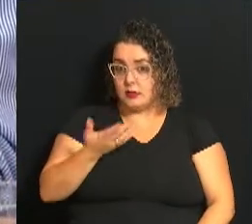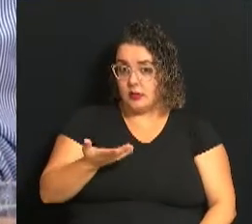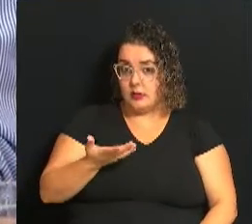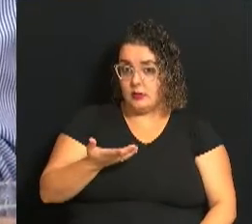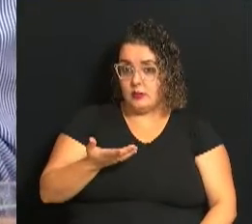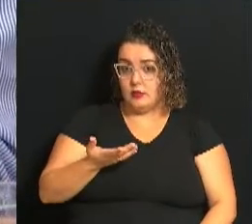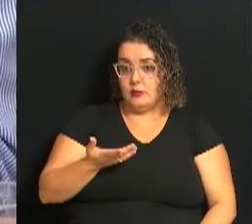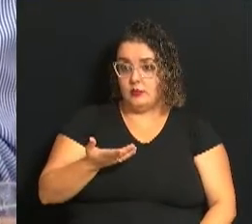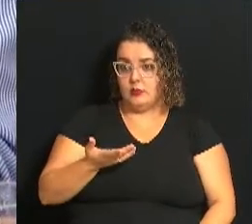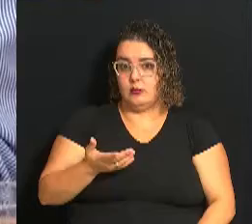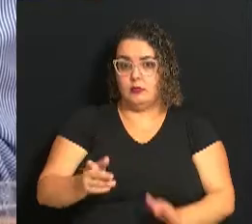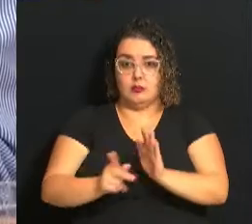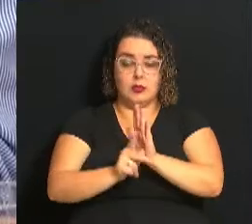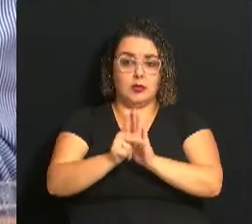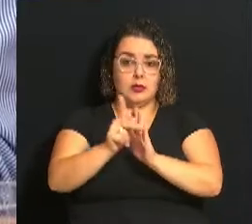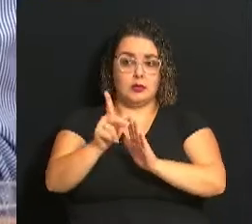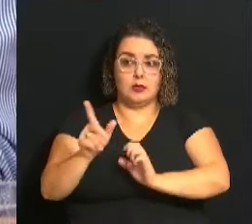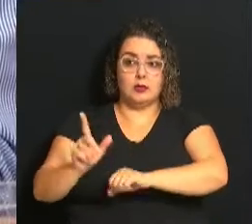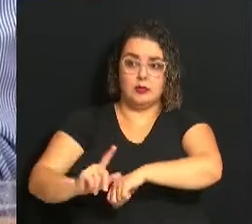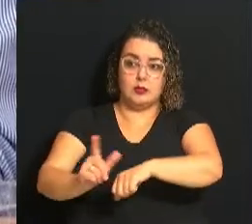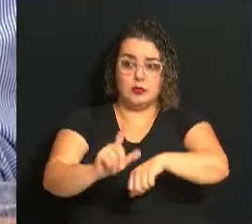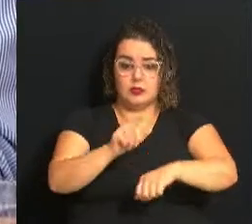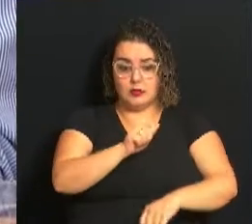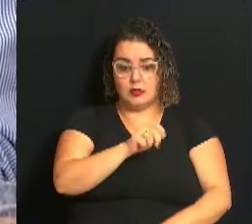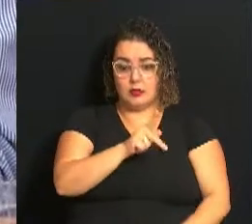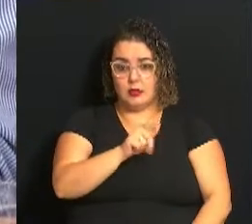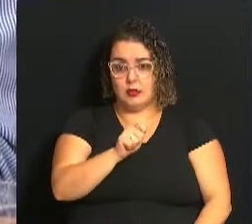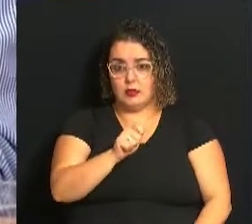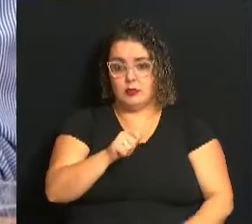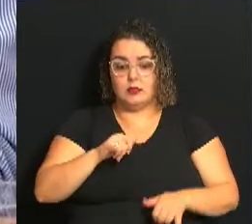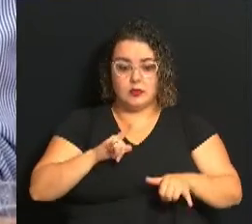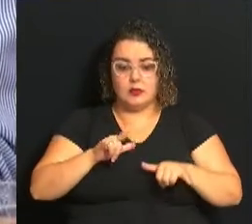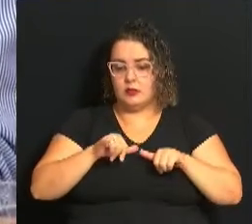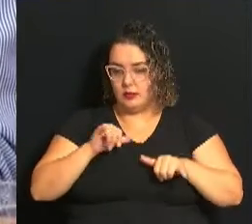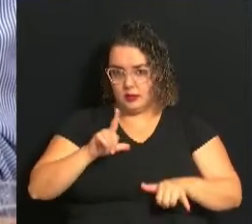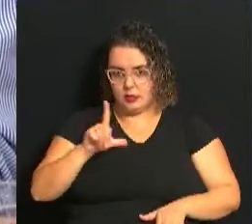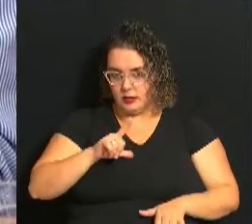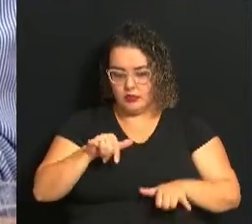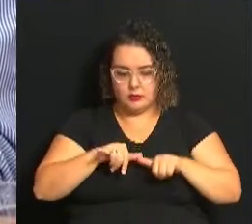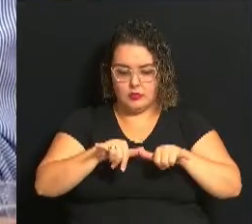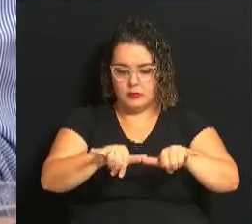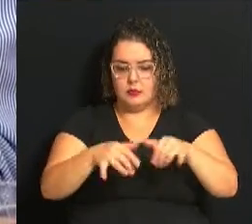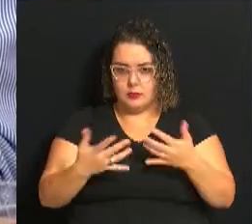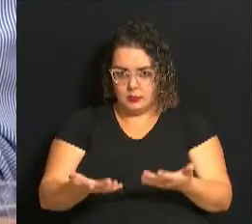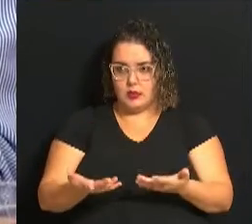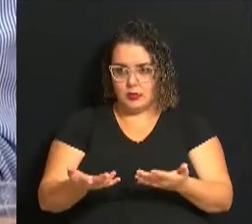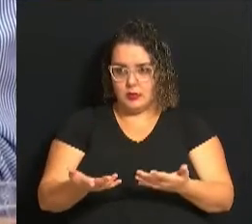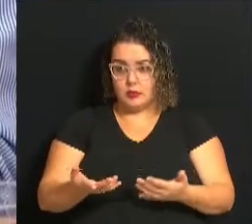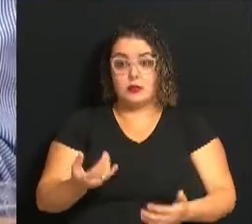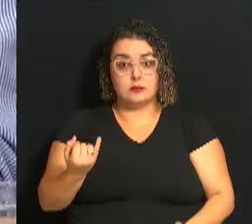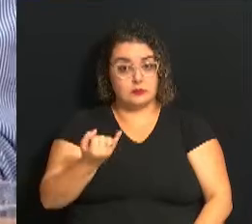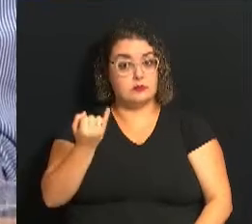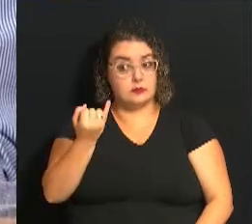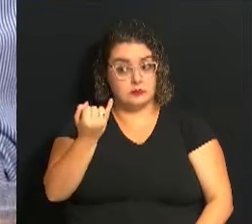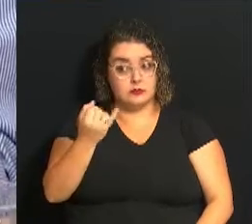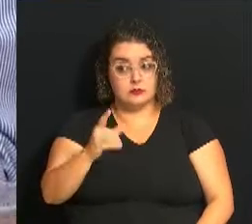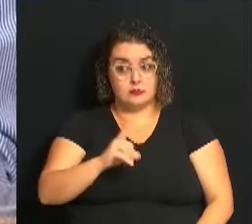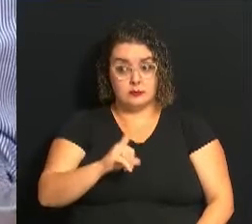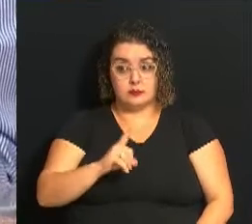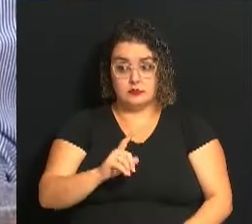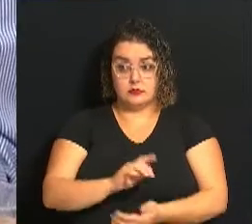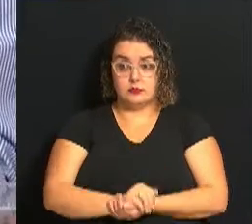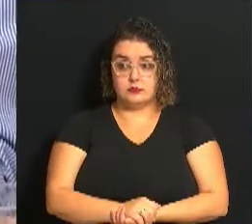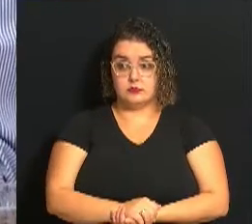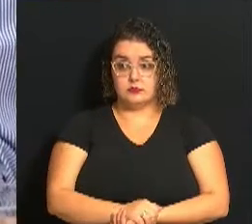projetos comerciais na APA, né? Você vai ter um supermercado ali, alguma coisa, é muito importante que você tenha. E a